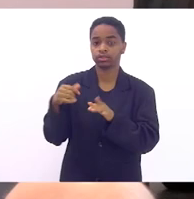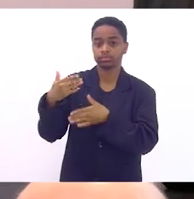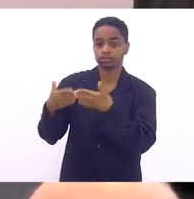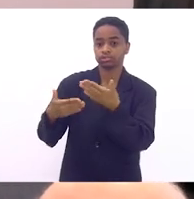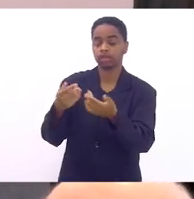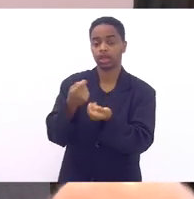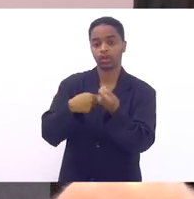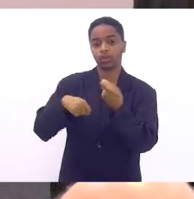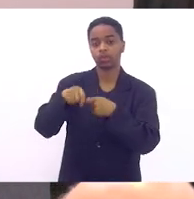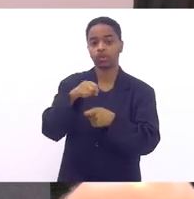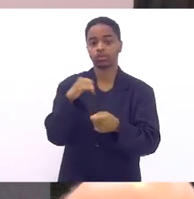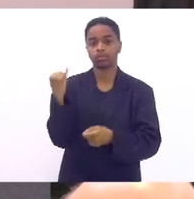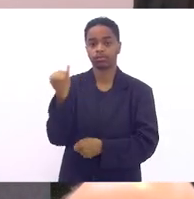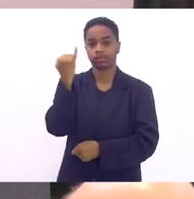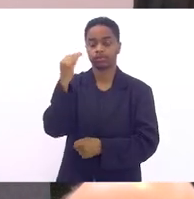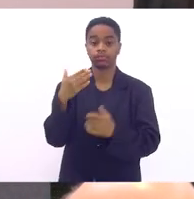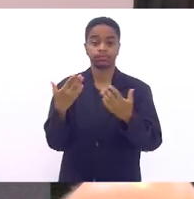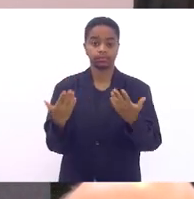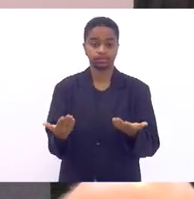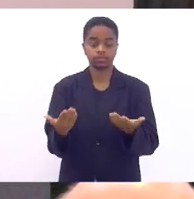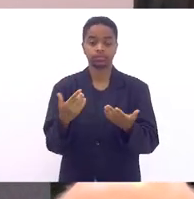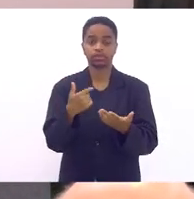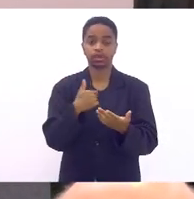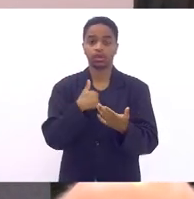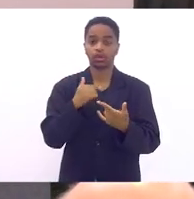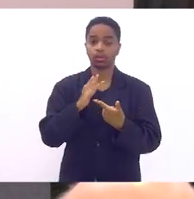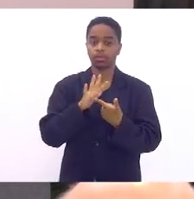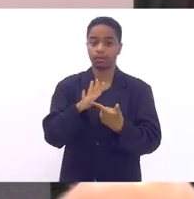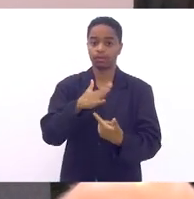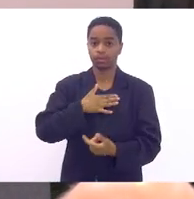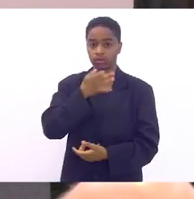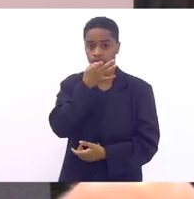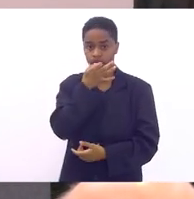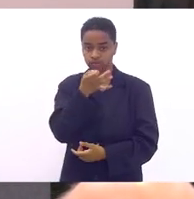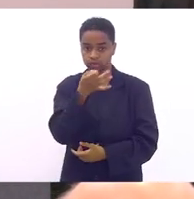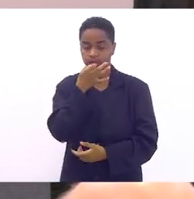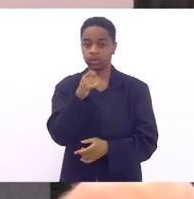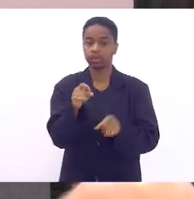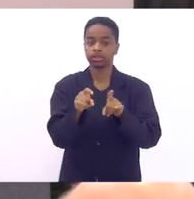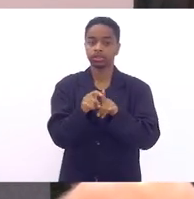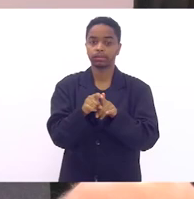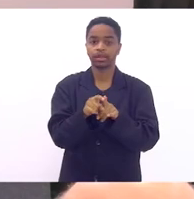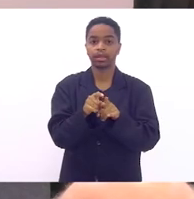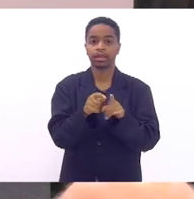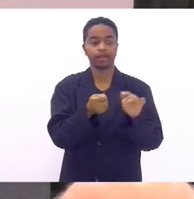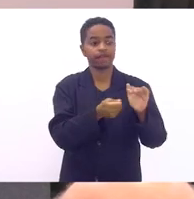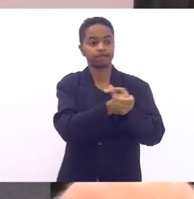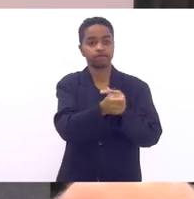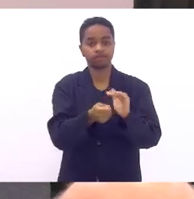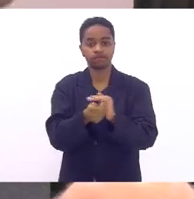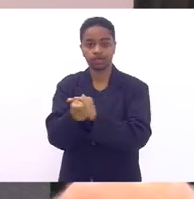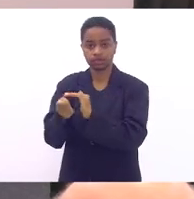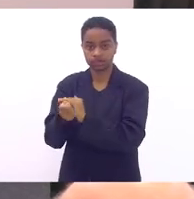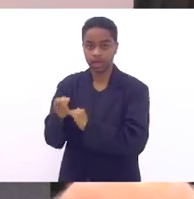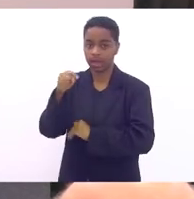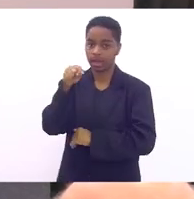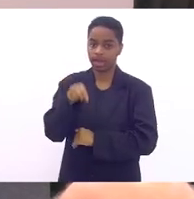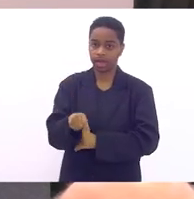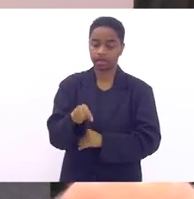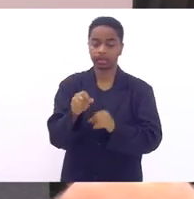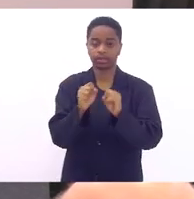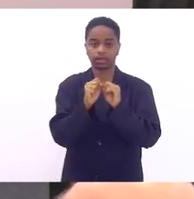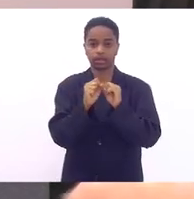econômico muito importante então fica aqui a sugestão para que esses investimentos passem seja aqui pela pela